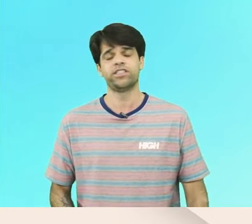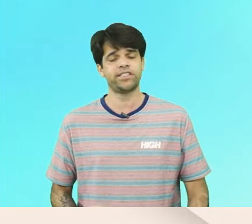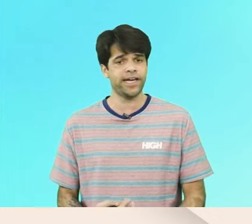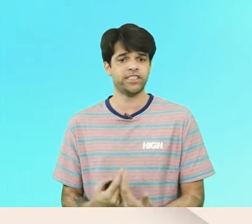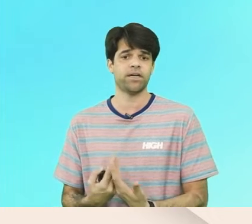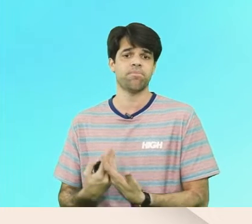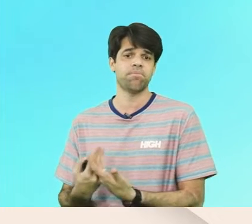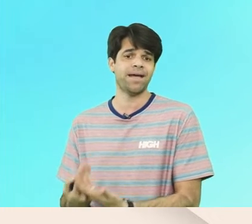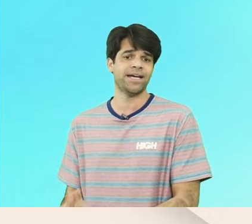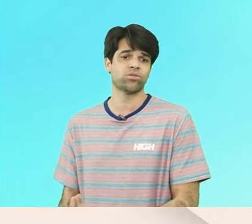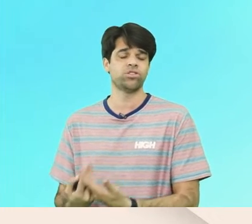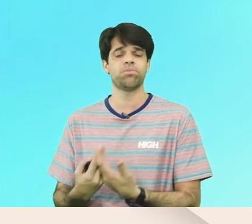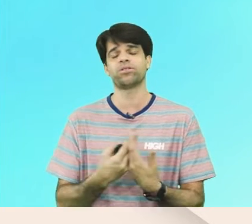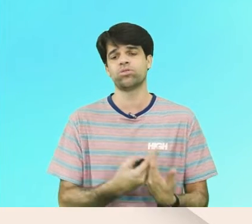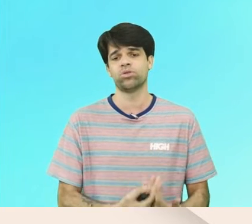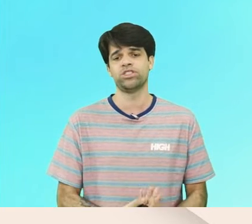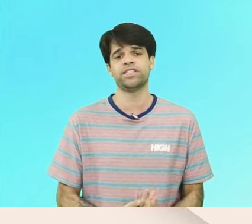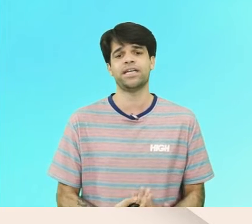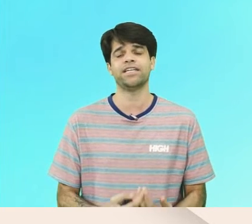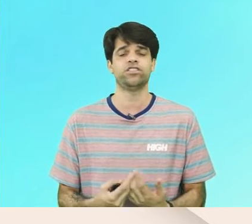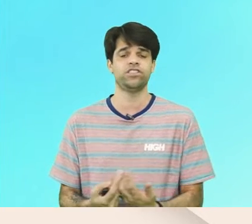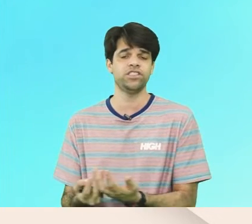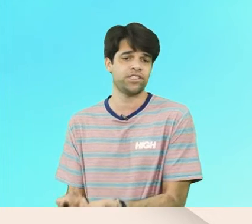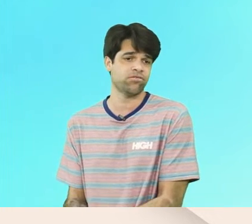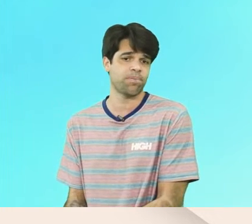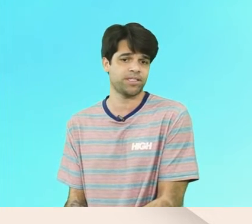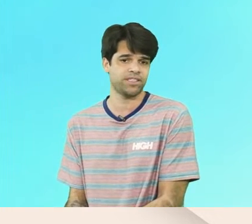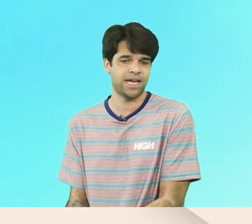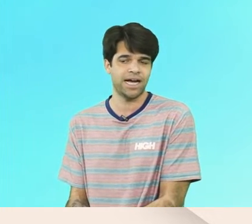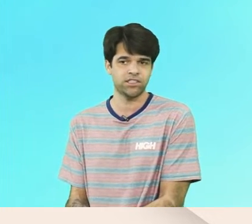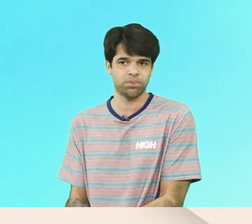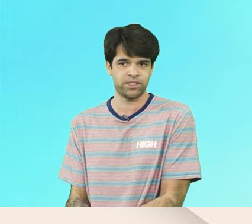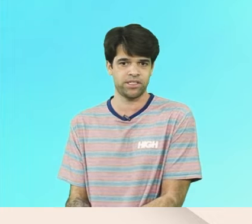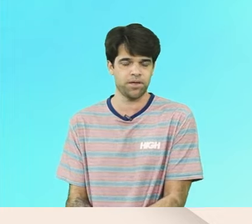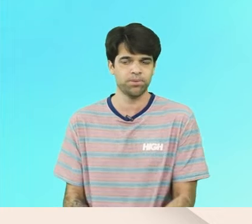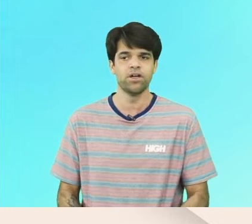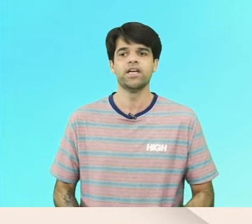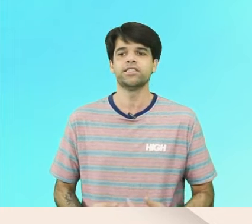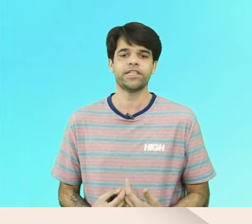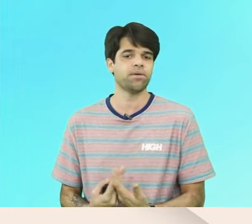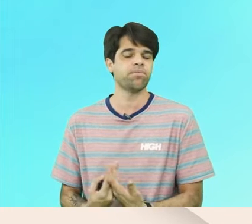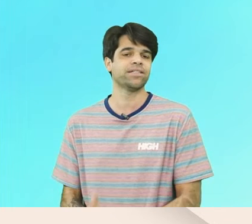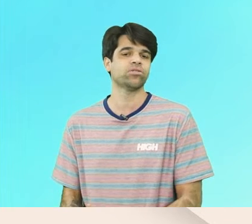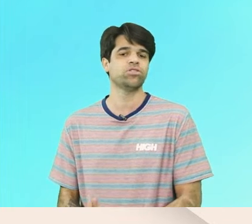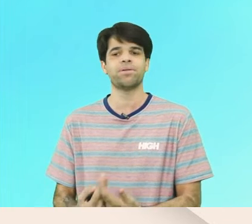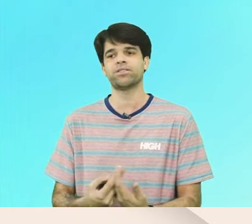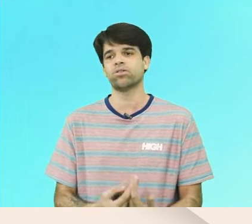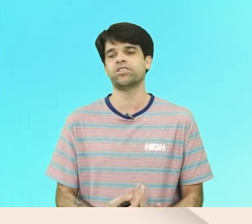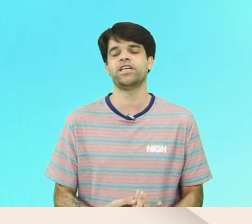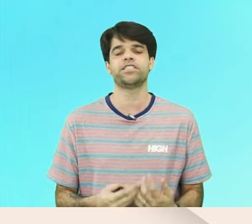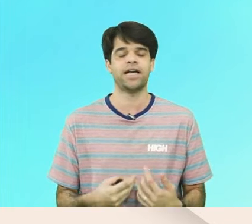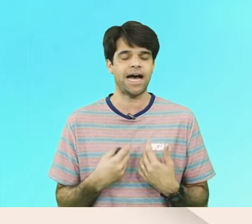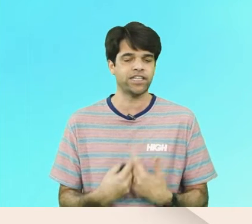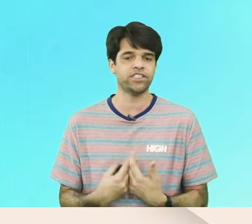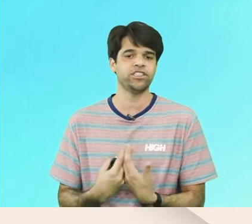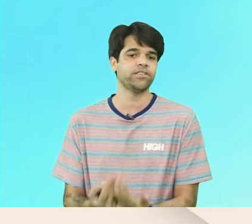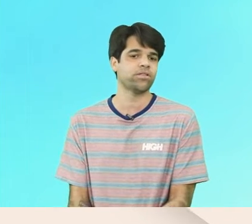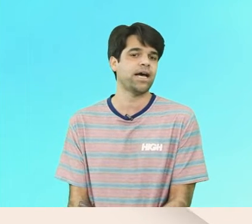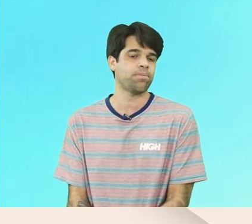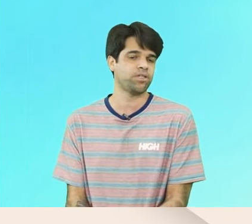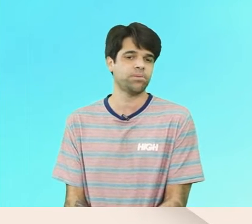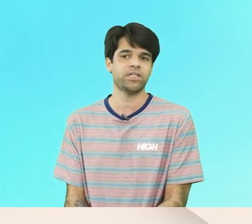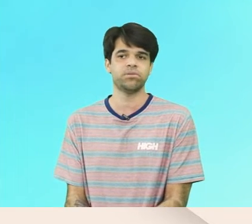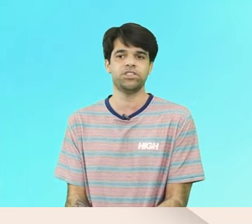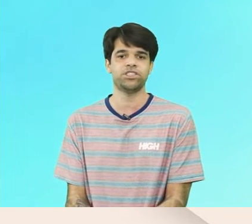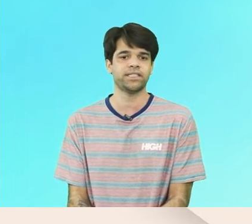ágeis. Seja métodos e metodologias ágeis de ensino-aprendizagem, por exemplo, seja métodos e metodologias ágeis